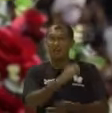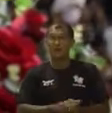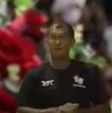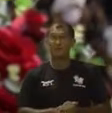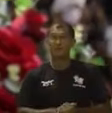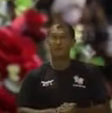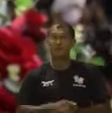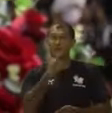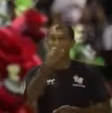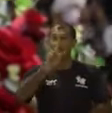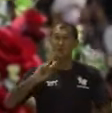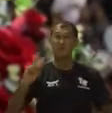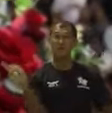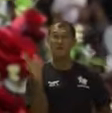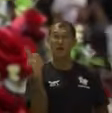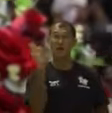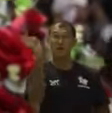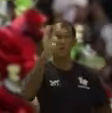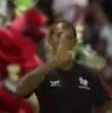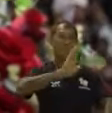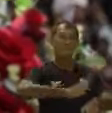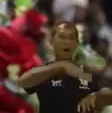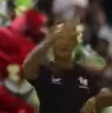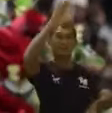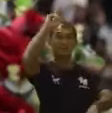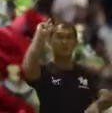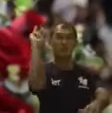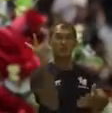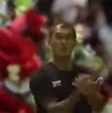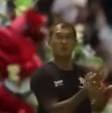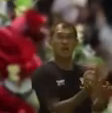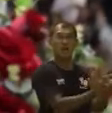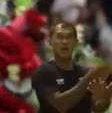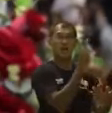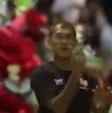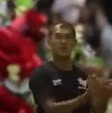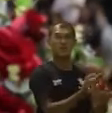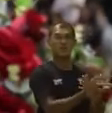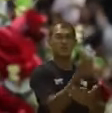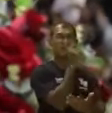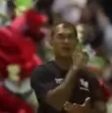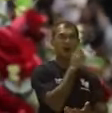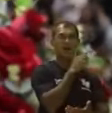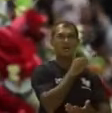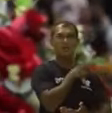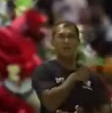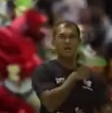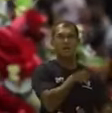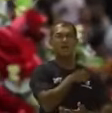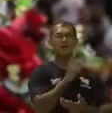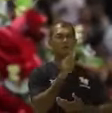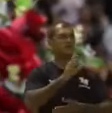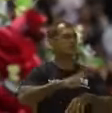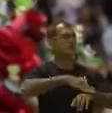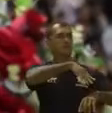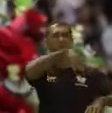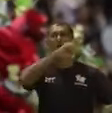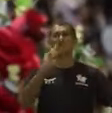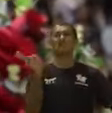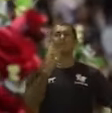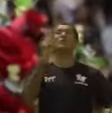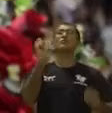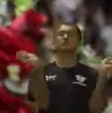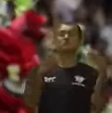você vale mais para mim do que seus erros, do que os seus fracassos, dos seus pecados. Eu posso mudar a